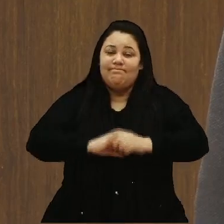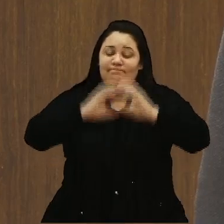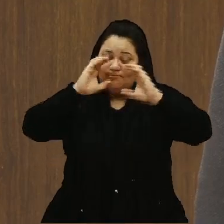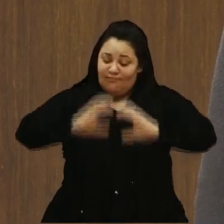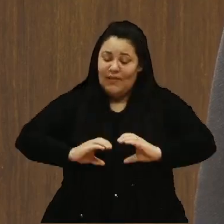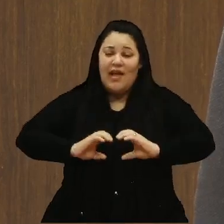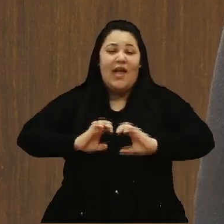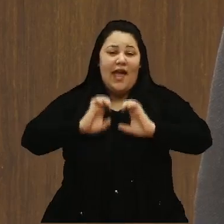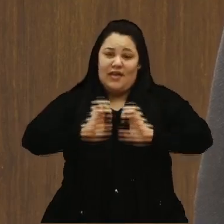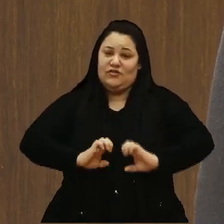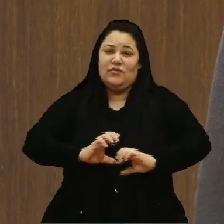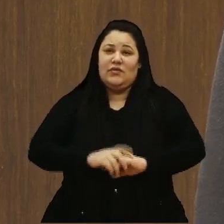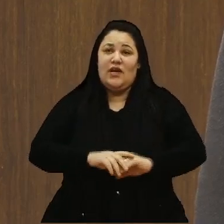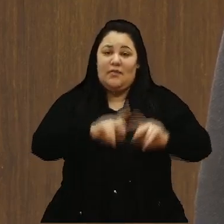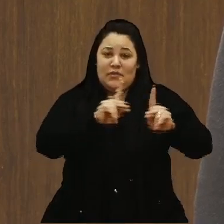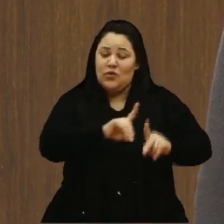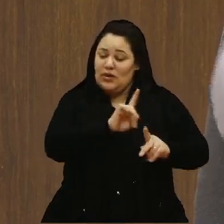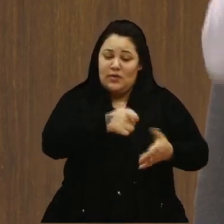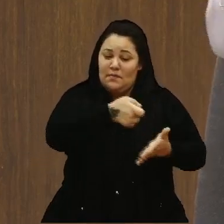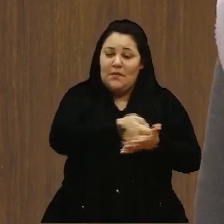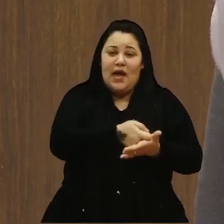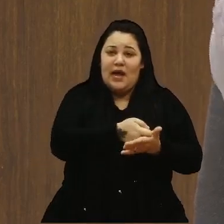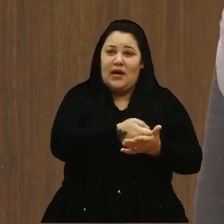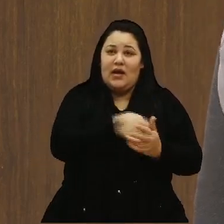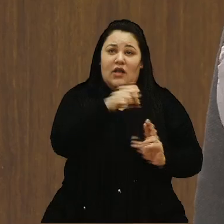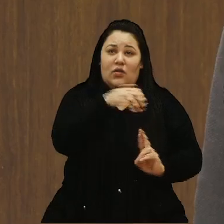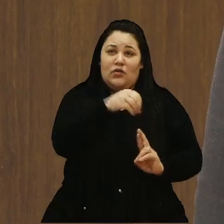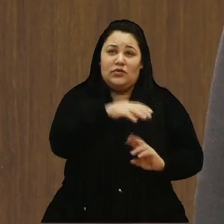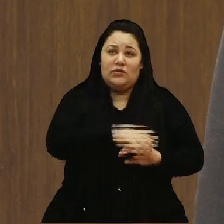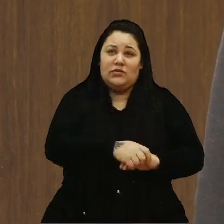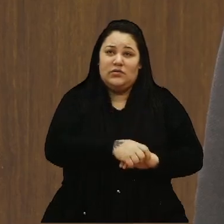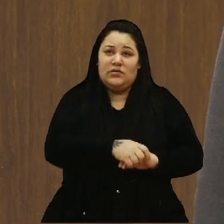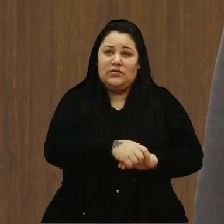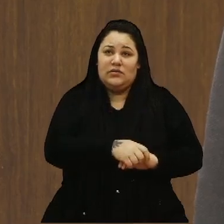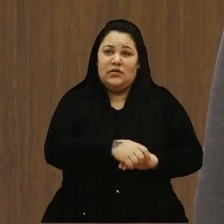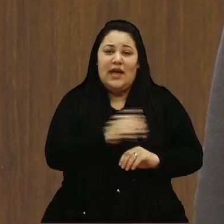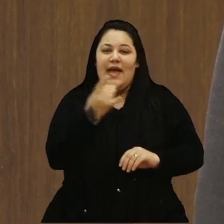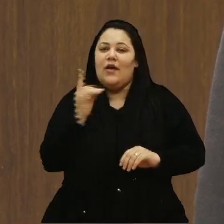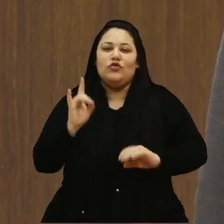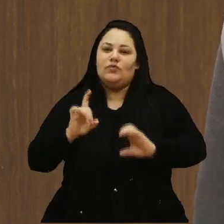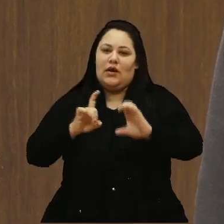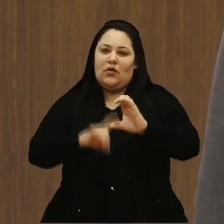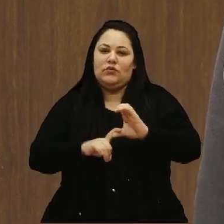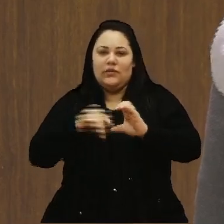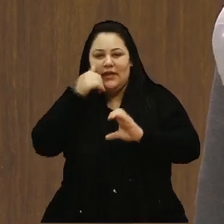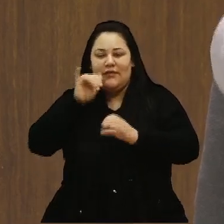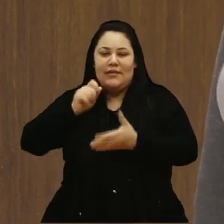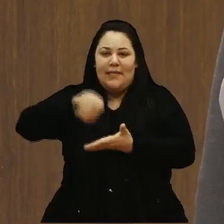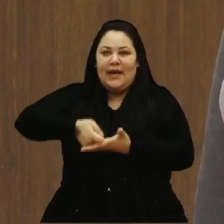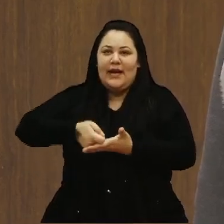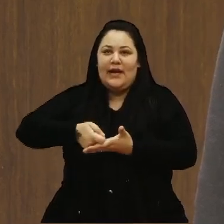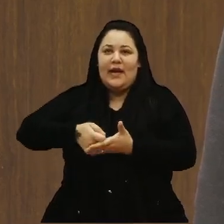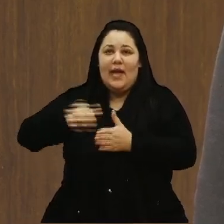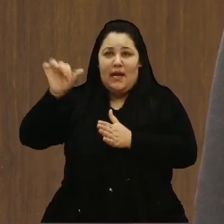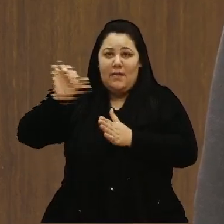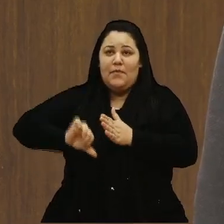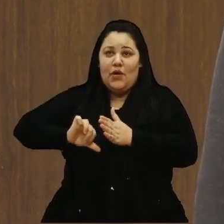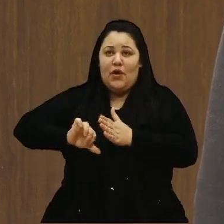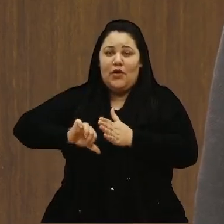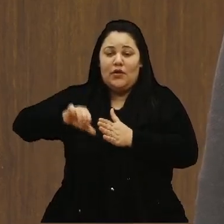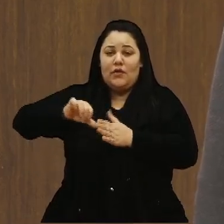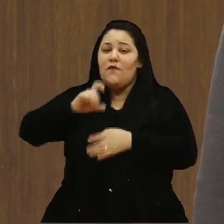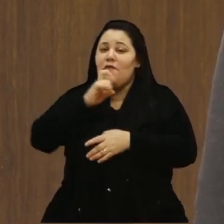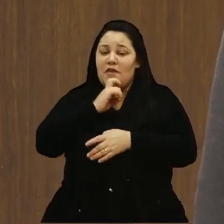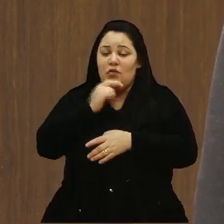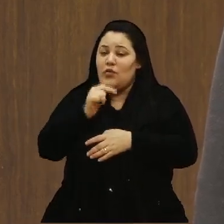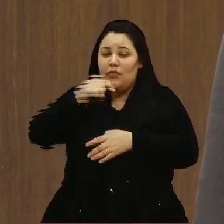pessoa que não paga a luz, é a última conta que ela deixa para não pagar é a luz. E não tem nada pior no inverno do que ficar sem luz em casa.